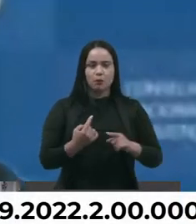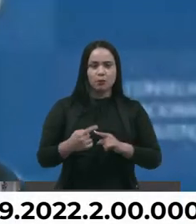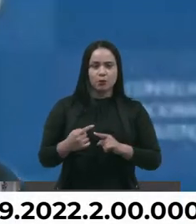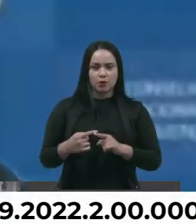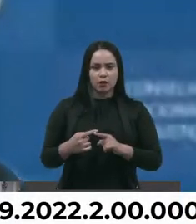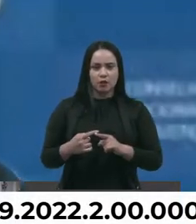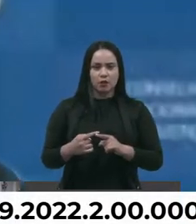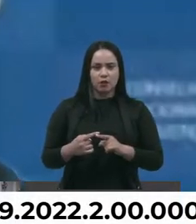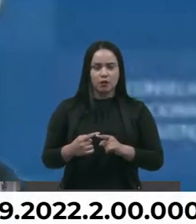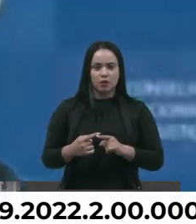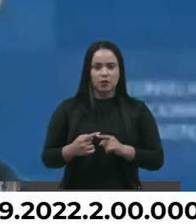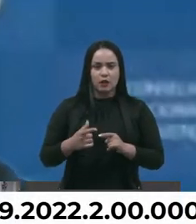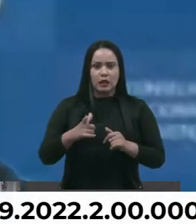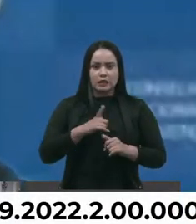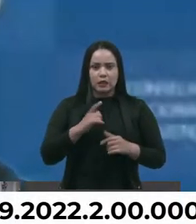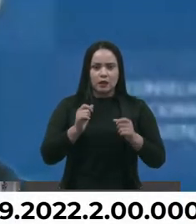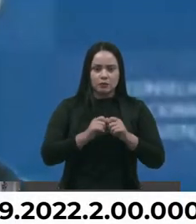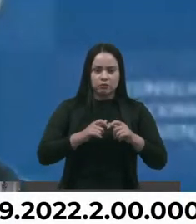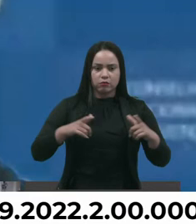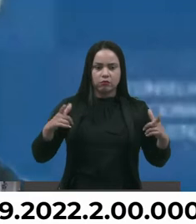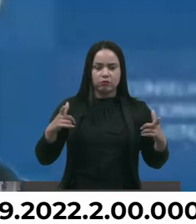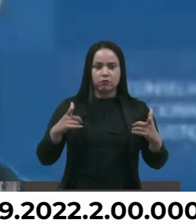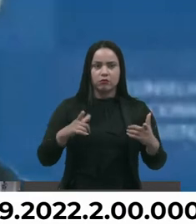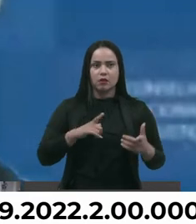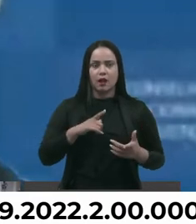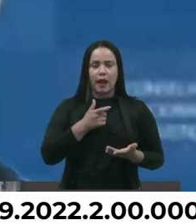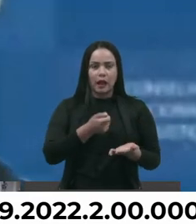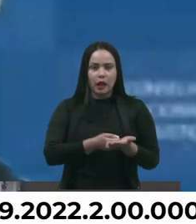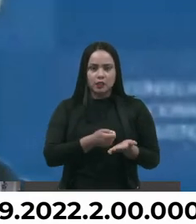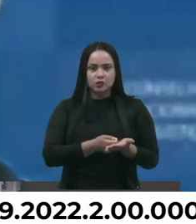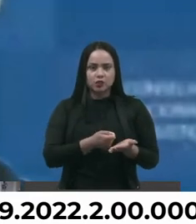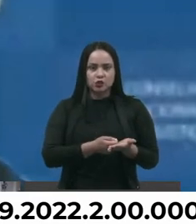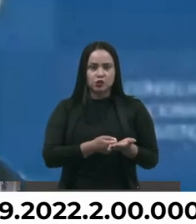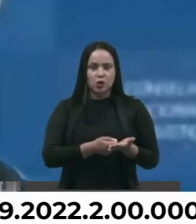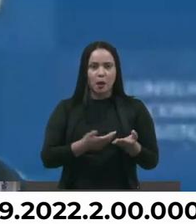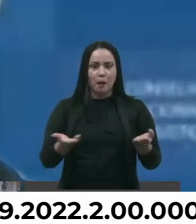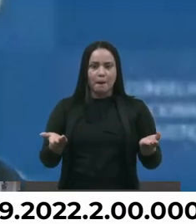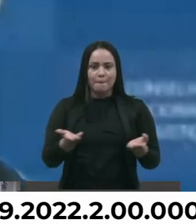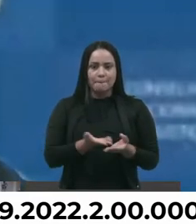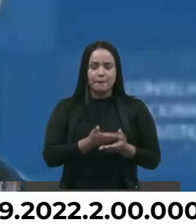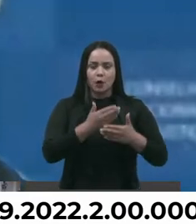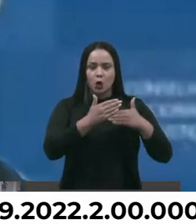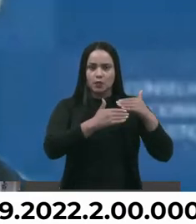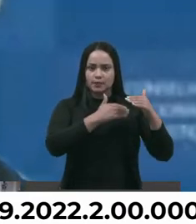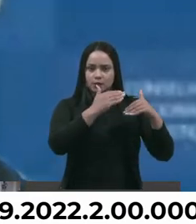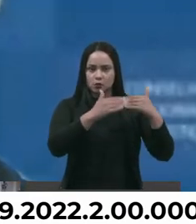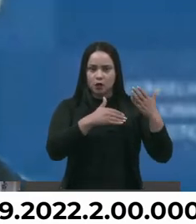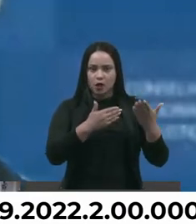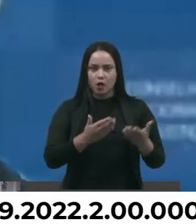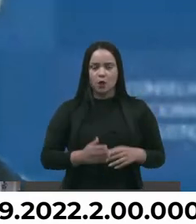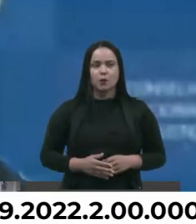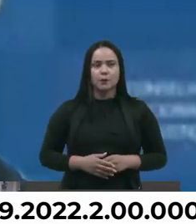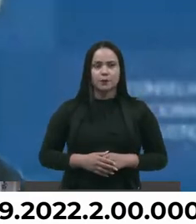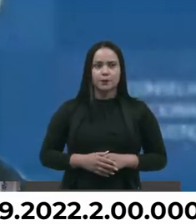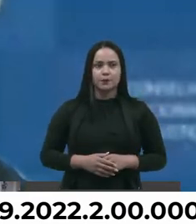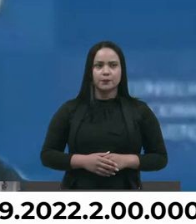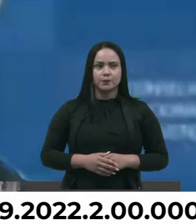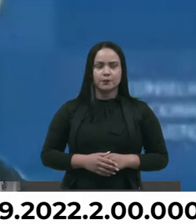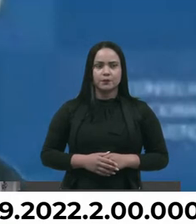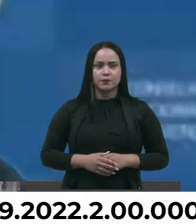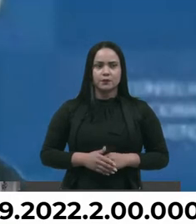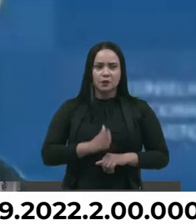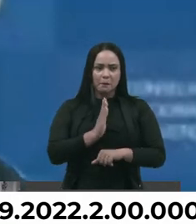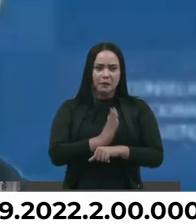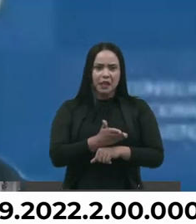se estaria flexibilizando uma garantia processual e, no mérito, eu